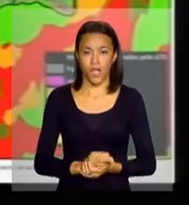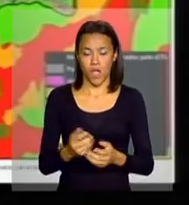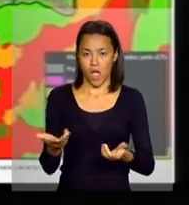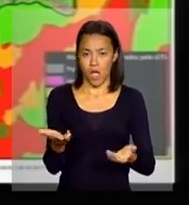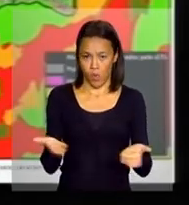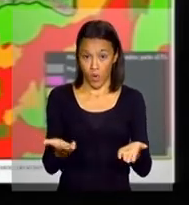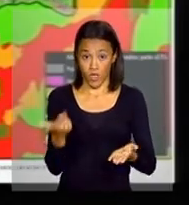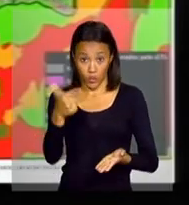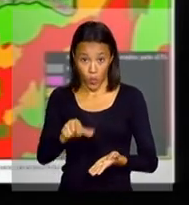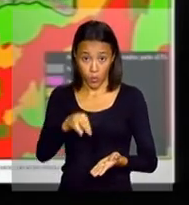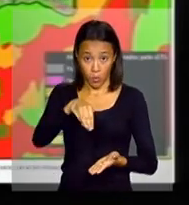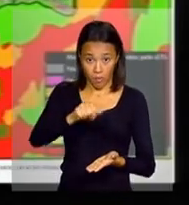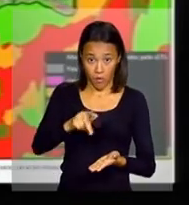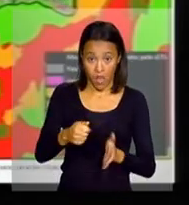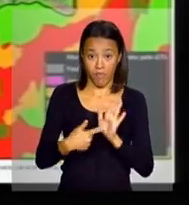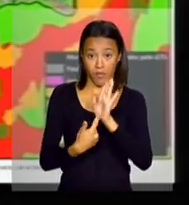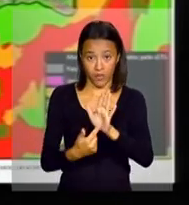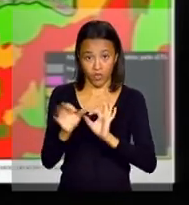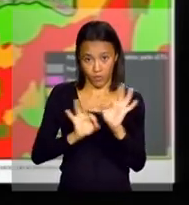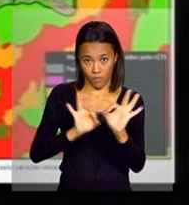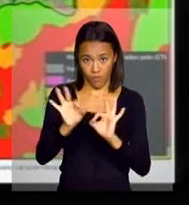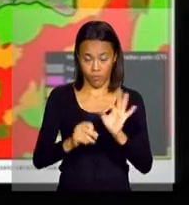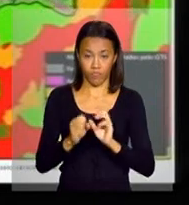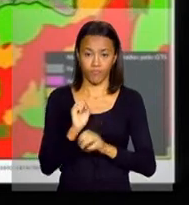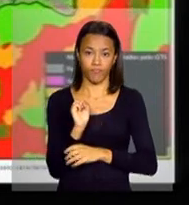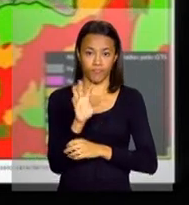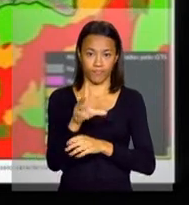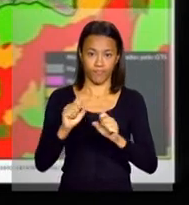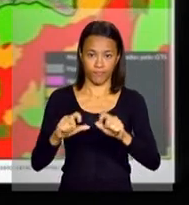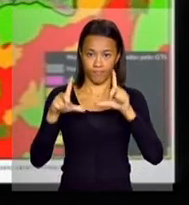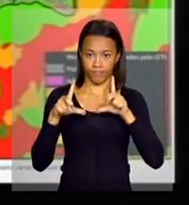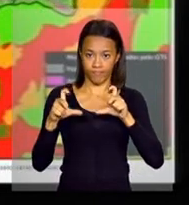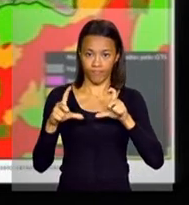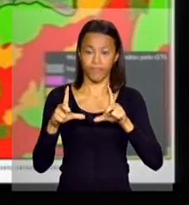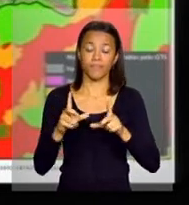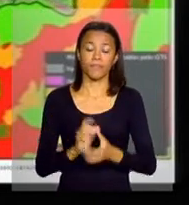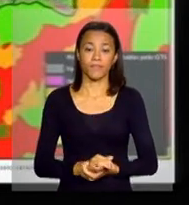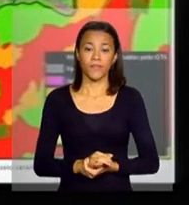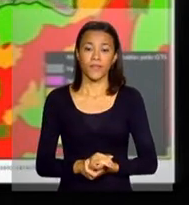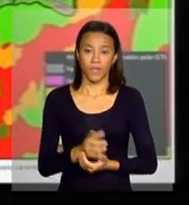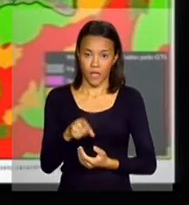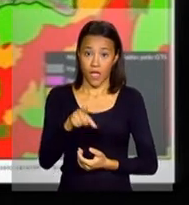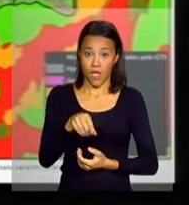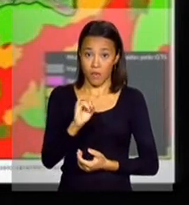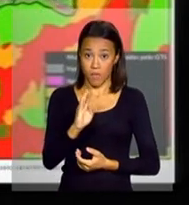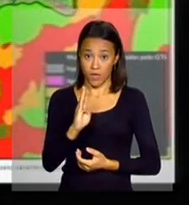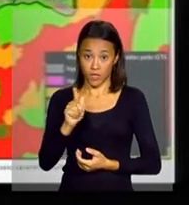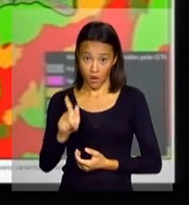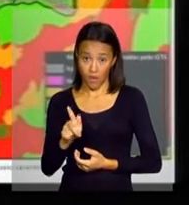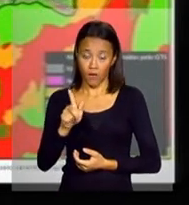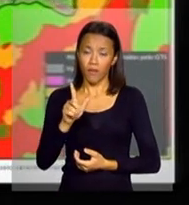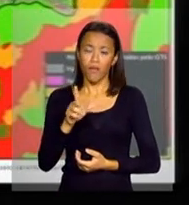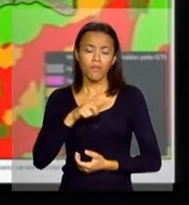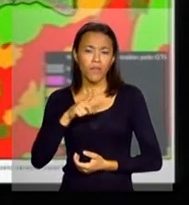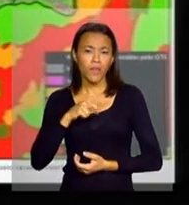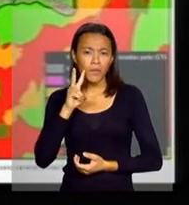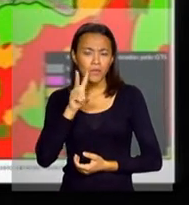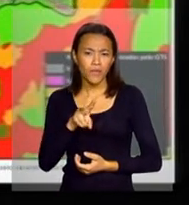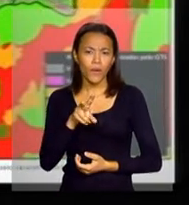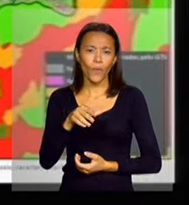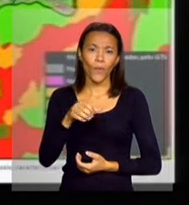uso do solo elaborado pela gente, o mapa, e cruzando ele com o mapa de aptidão pelo IBGE, a gente tem alguma coisa aí